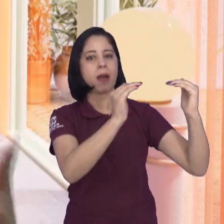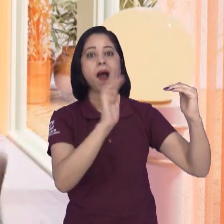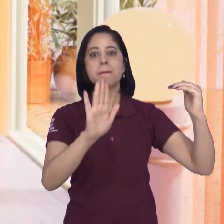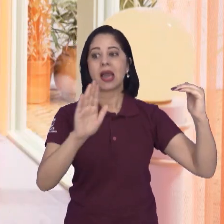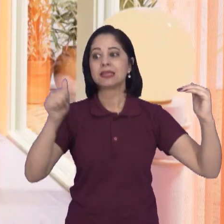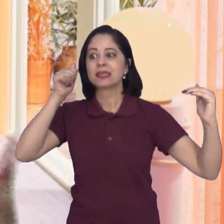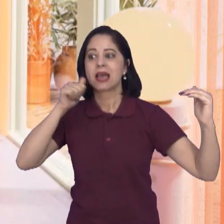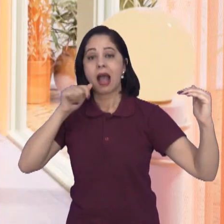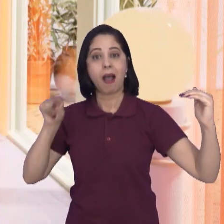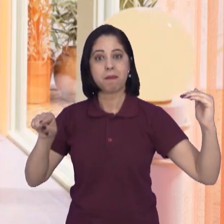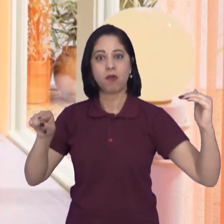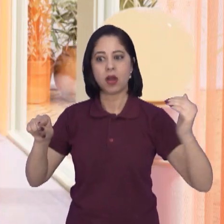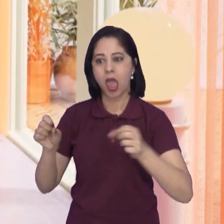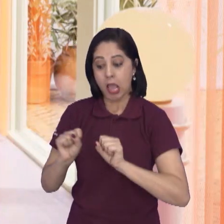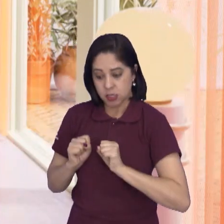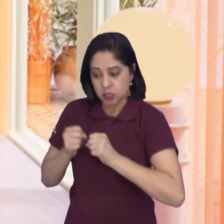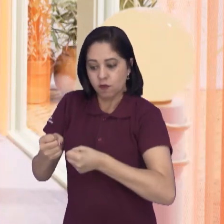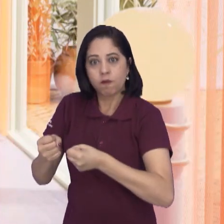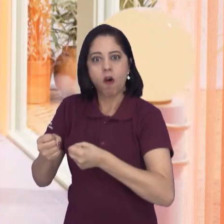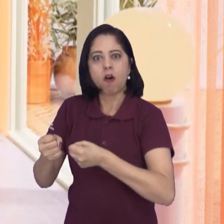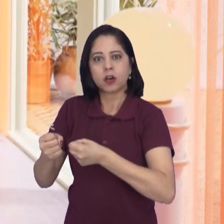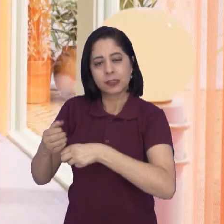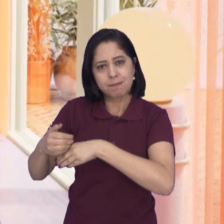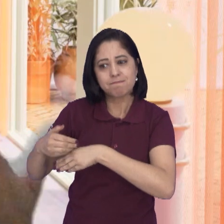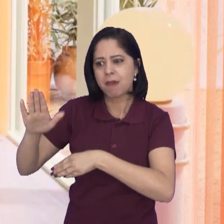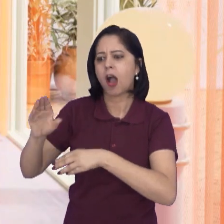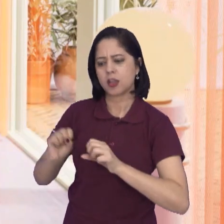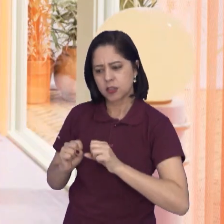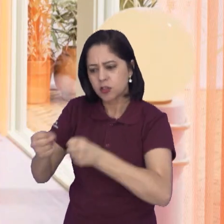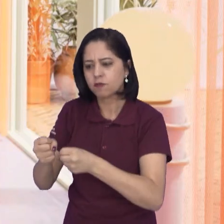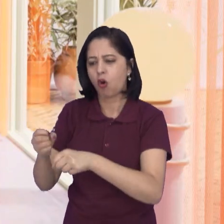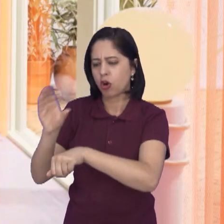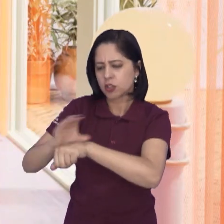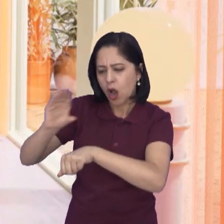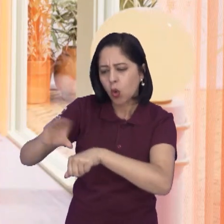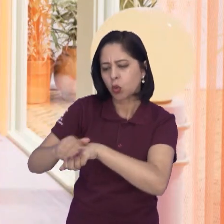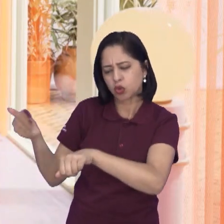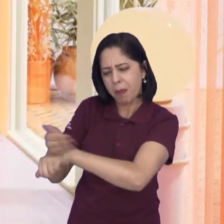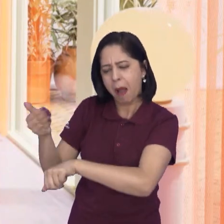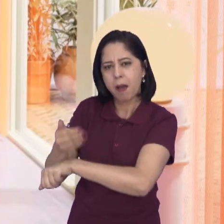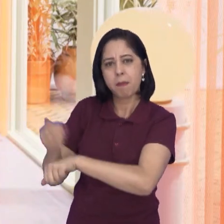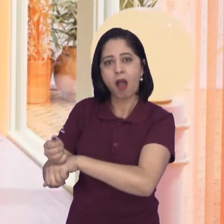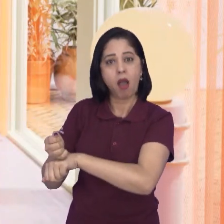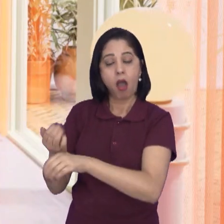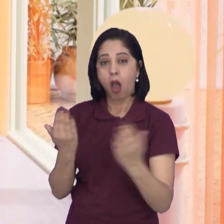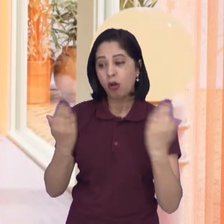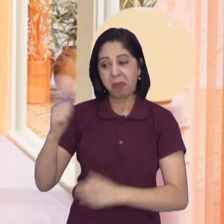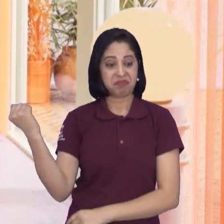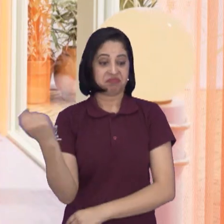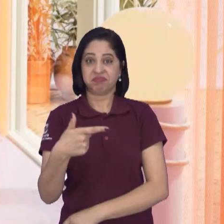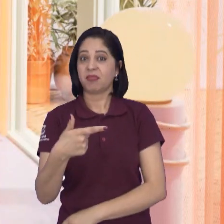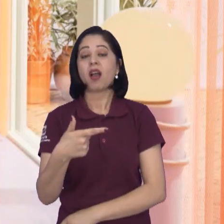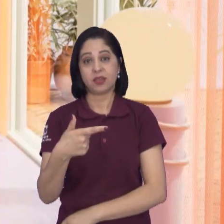mulheres estão aí, de acordo com esse estudo, tá? Tem um número muito maior aí de mulheres buscando essa especialização,